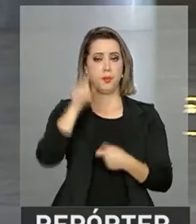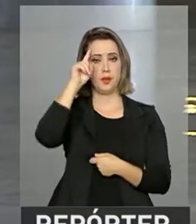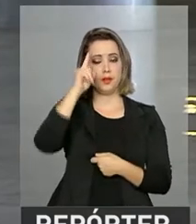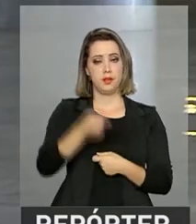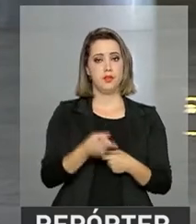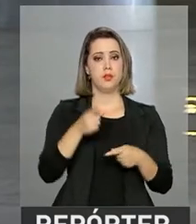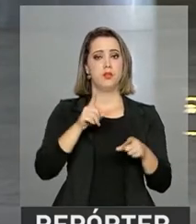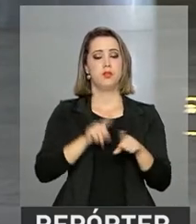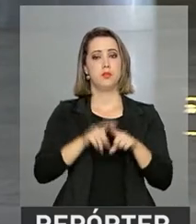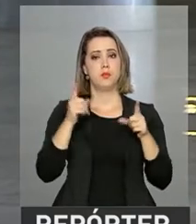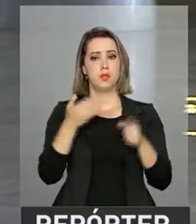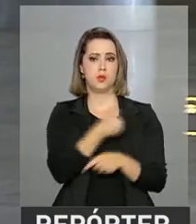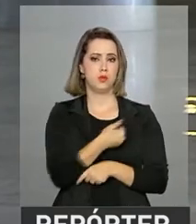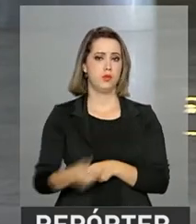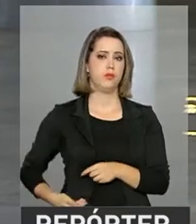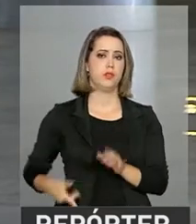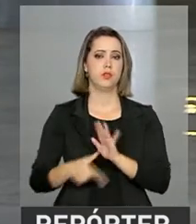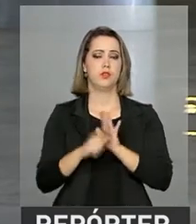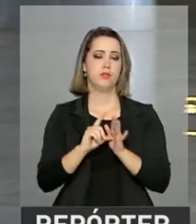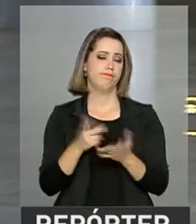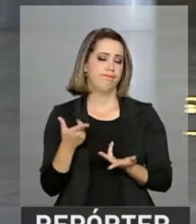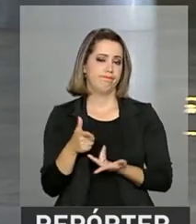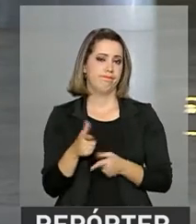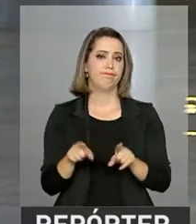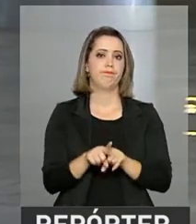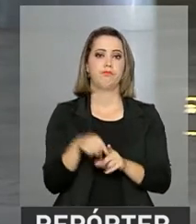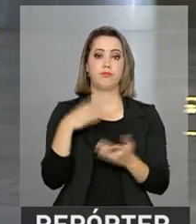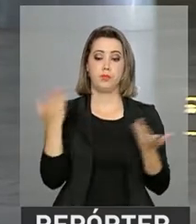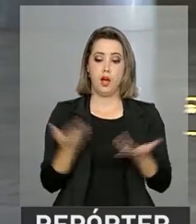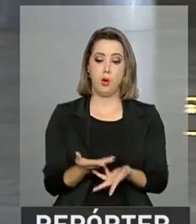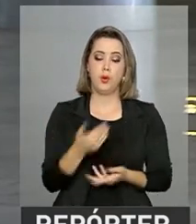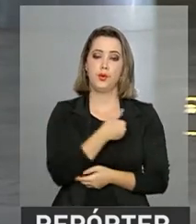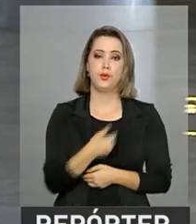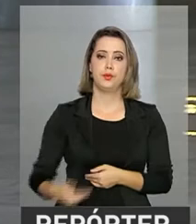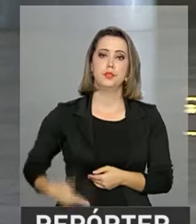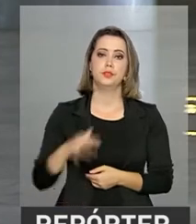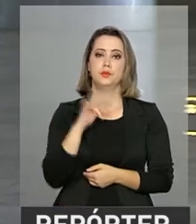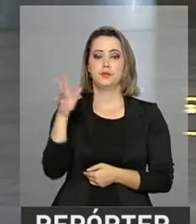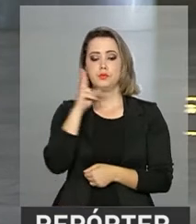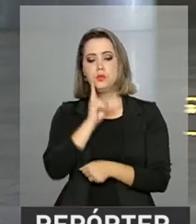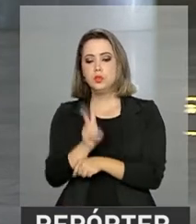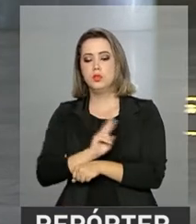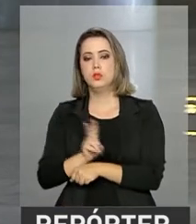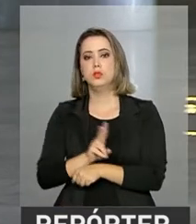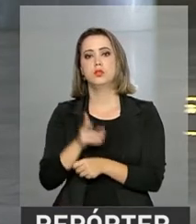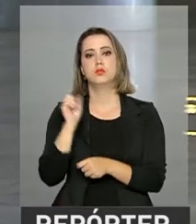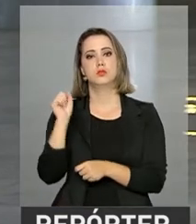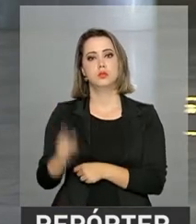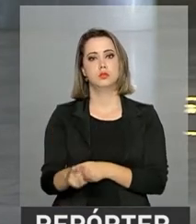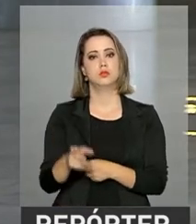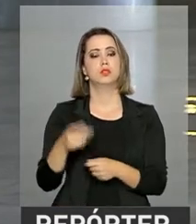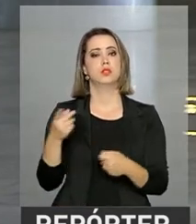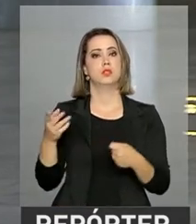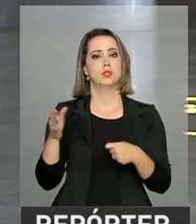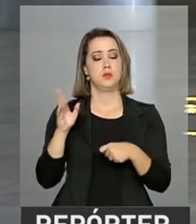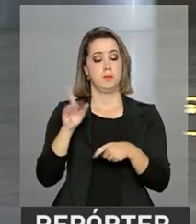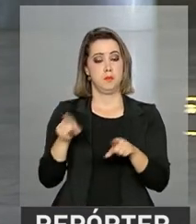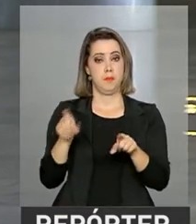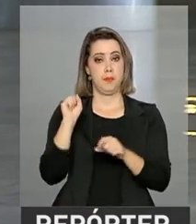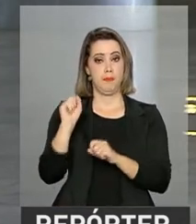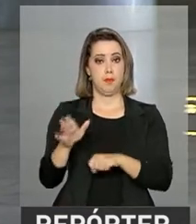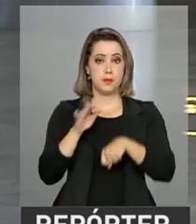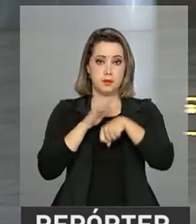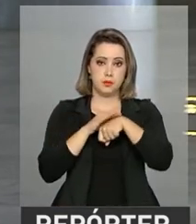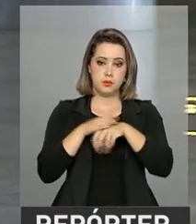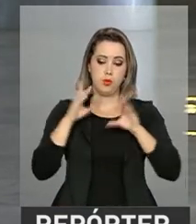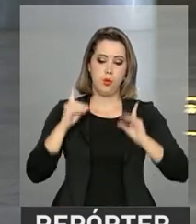passado a estimativa do governo federal é que essas revisões do auxílio-doença e da aposentadoria por invalidez resulta em